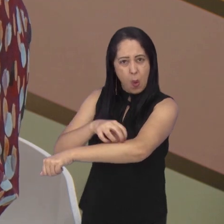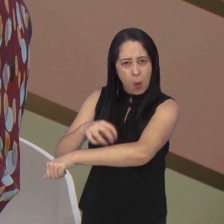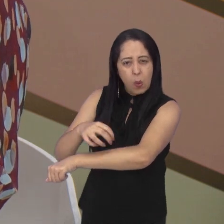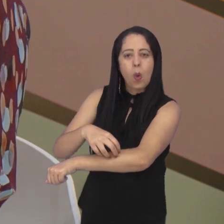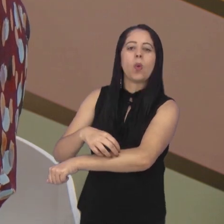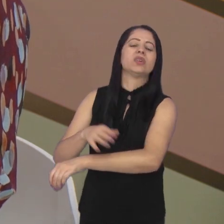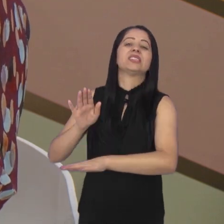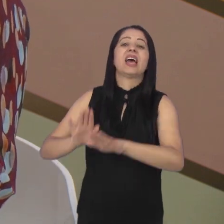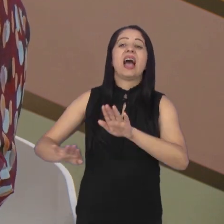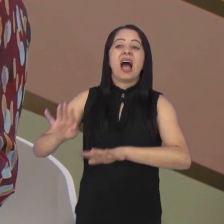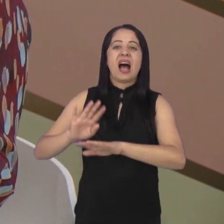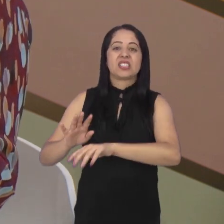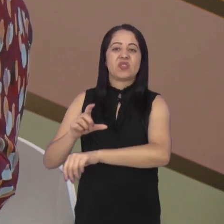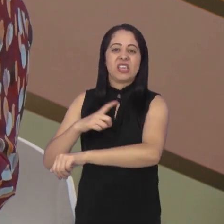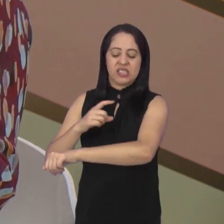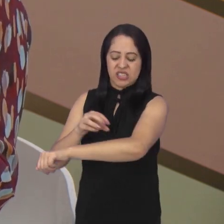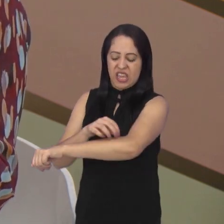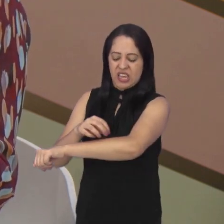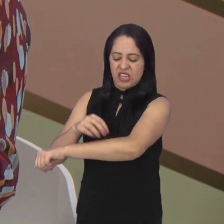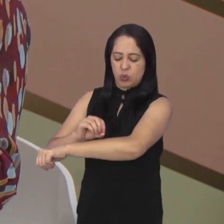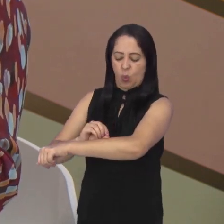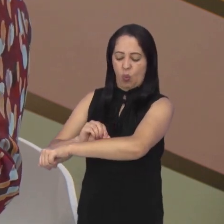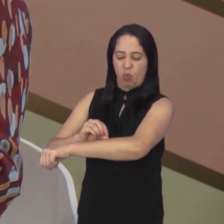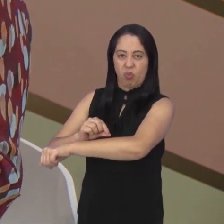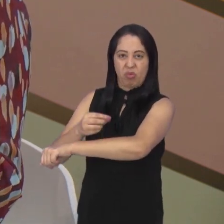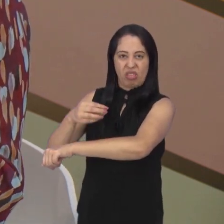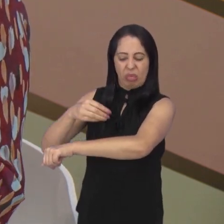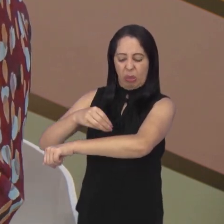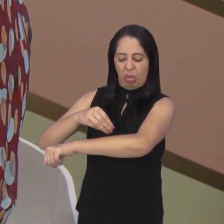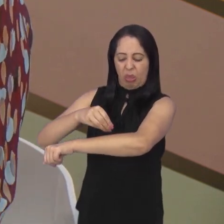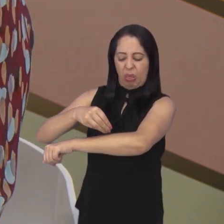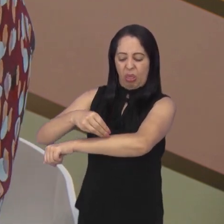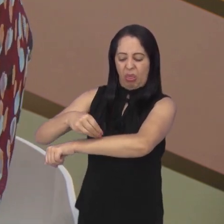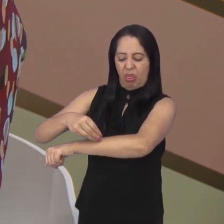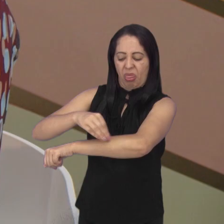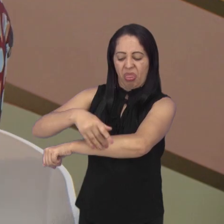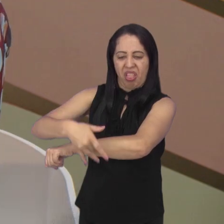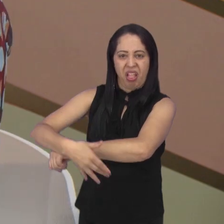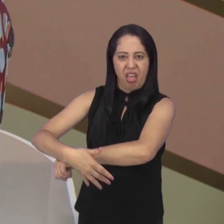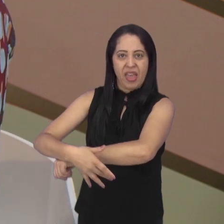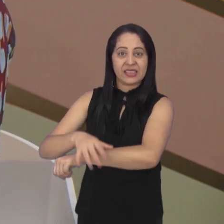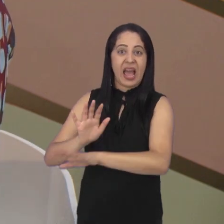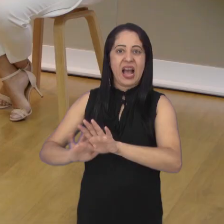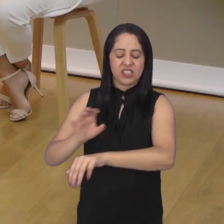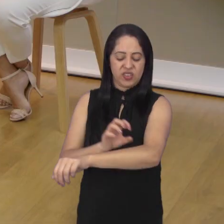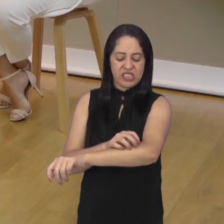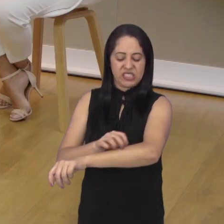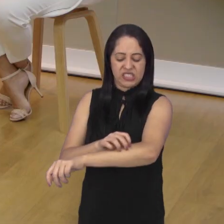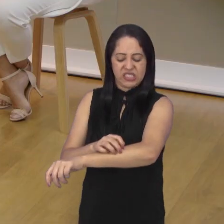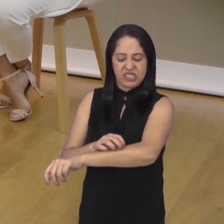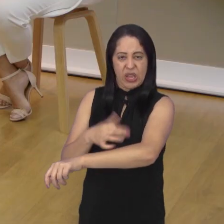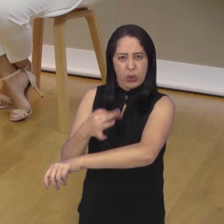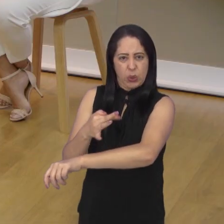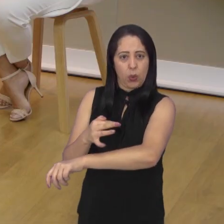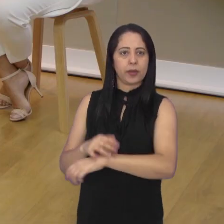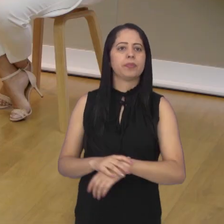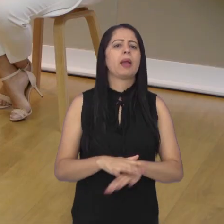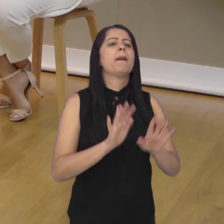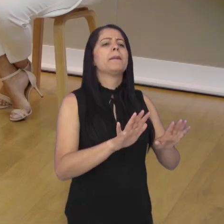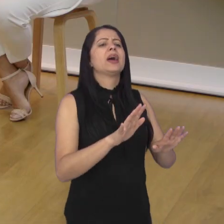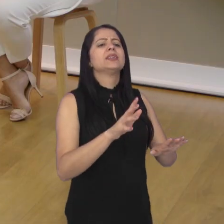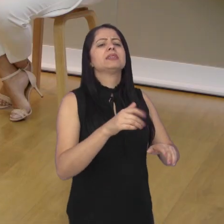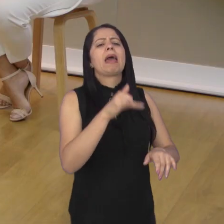contato. Às vezes pode sair um pouquinho de secreção, fica com uma ardência. Quanto tempo, assim, de repente eu tenho uma alergia que